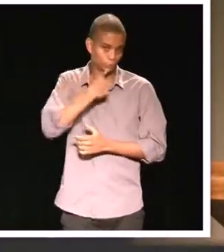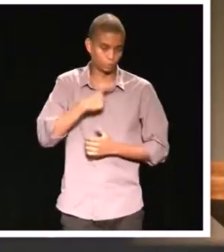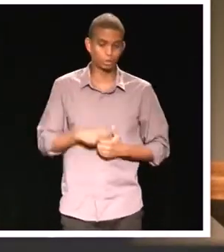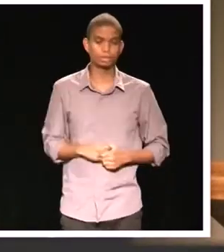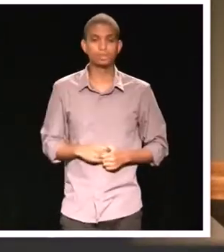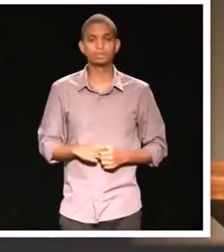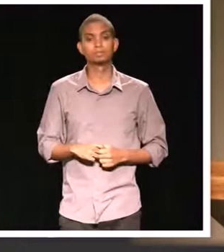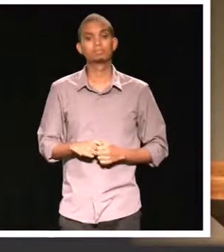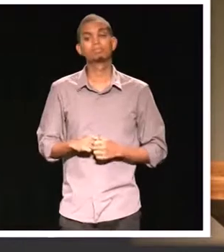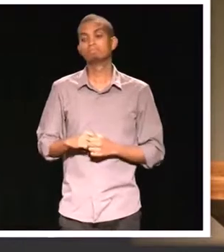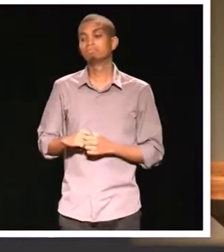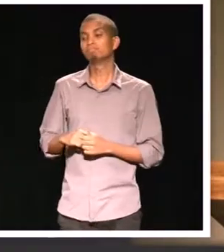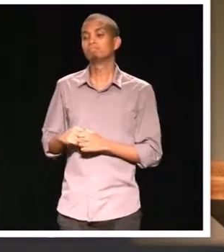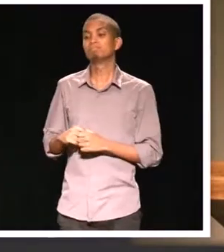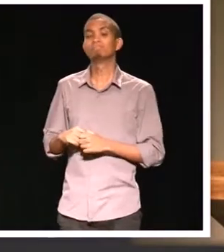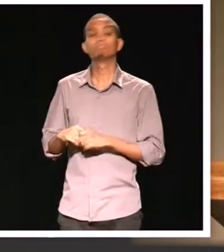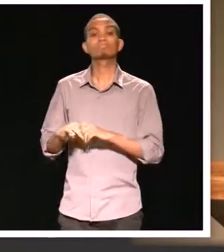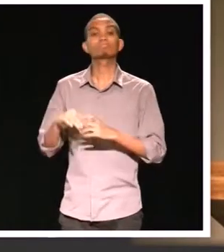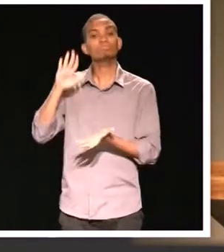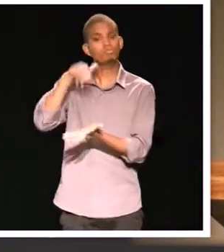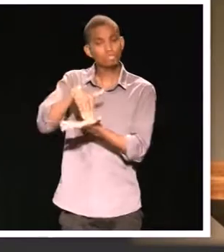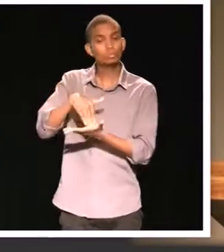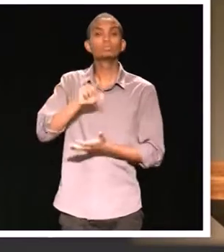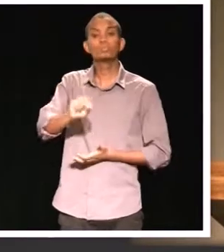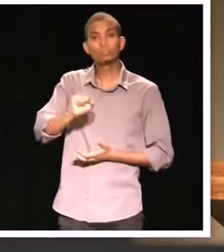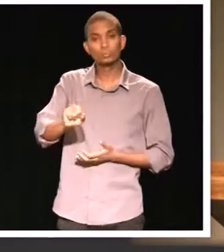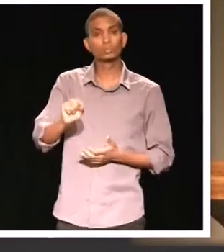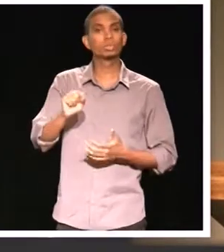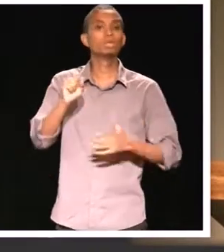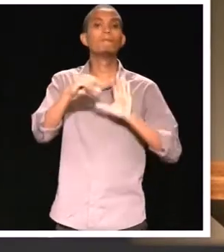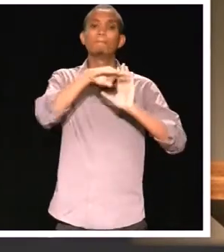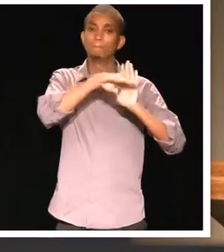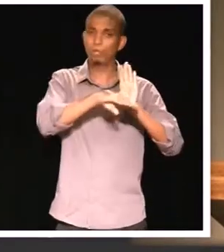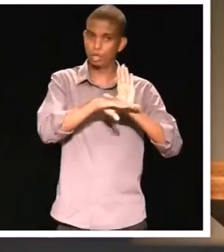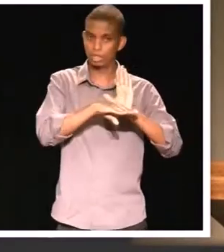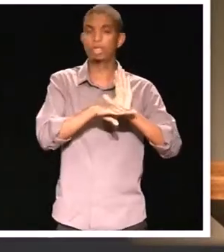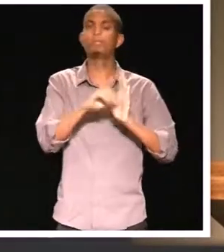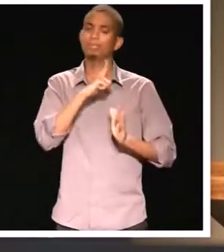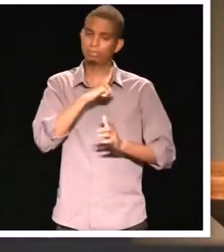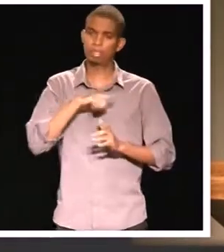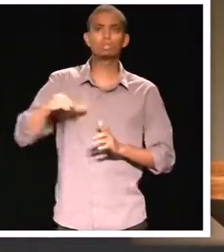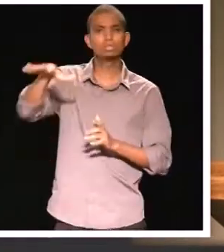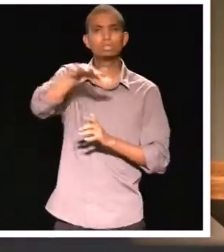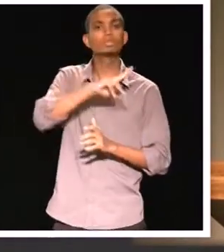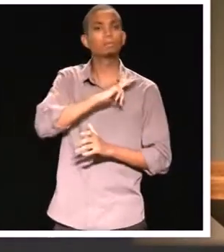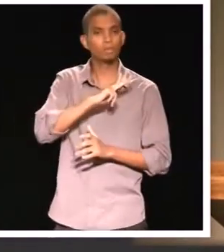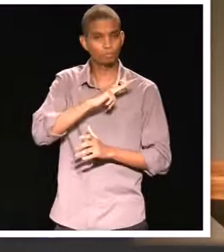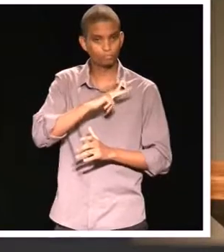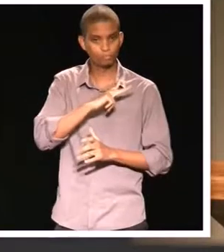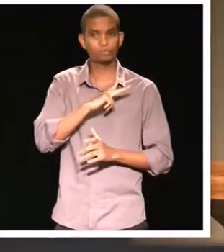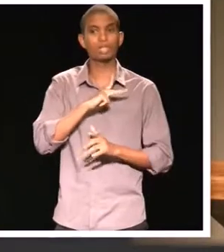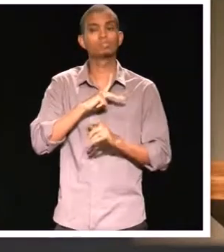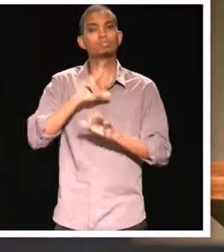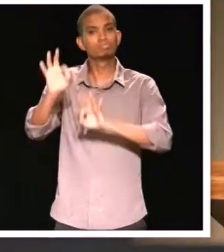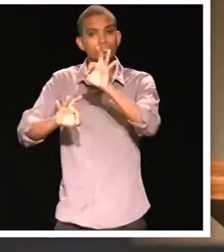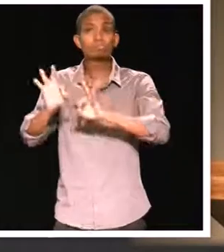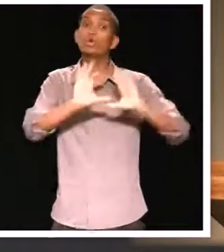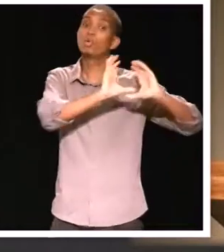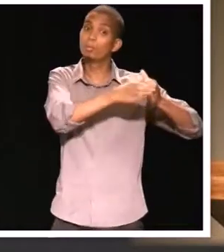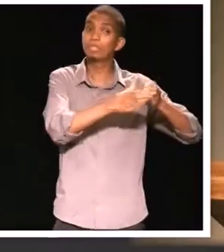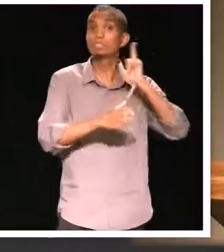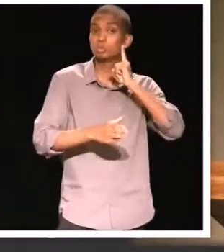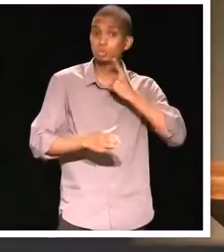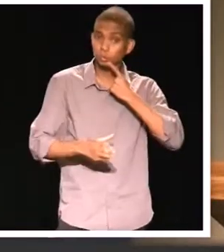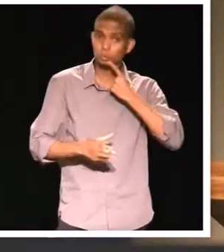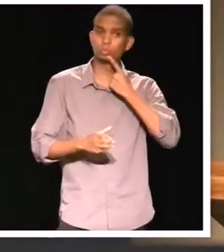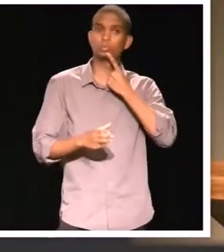E, finalmente, os programas de indenização, que estão presentes no espaço privado, que estão melhor ligados às comunidades surdas que